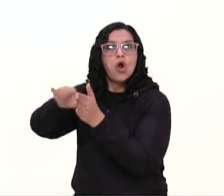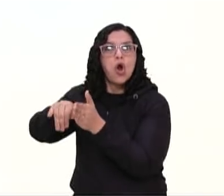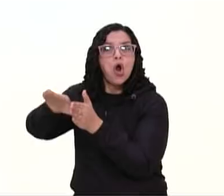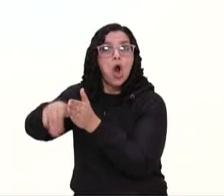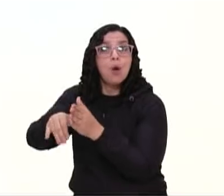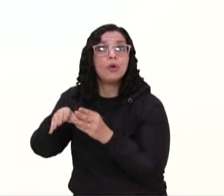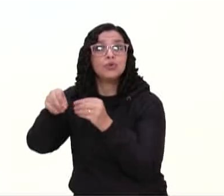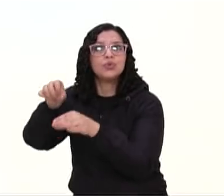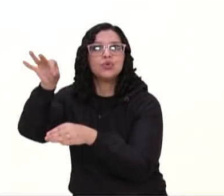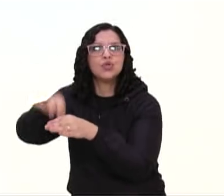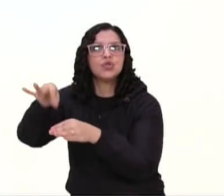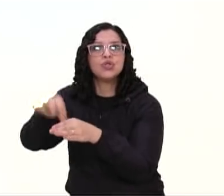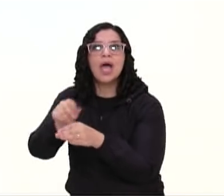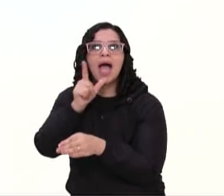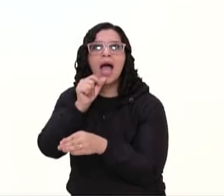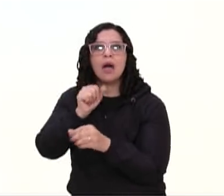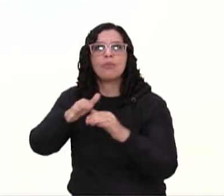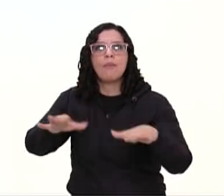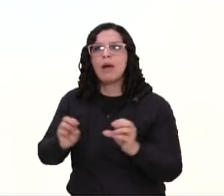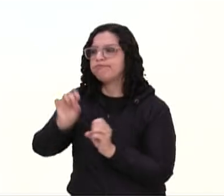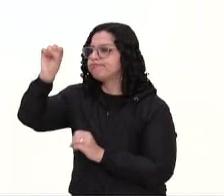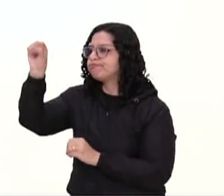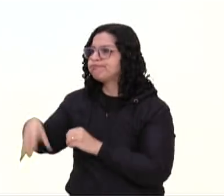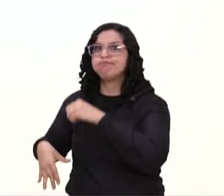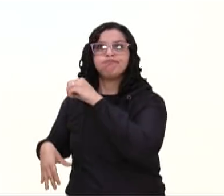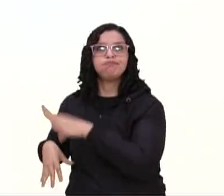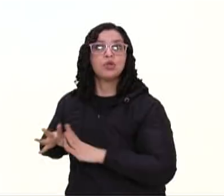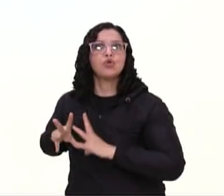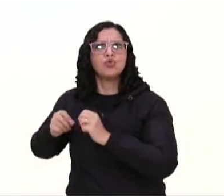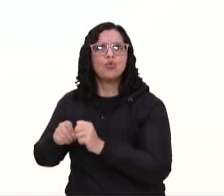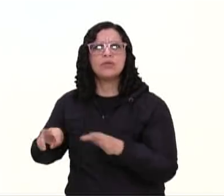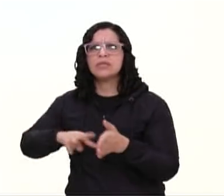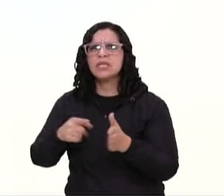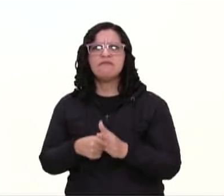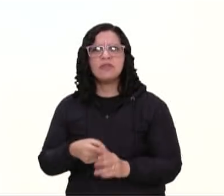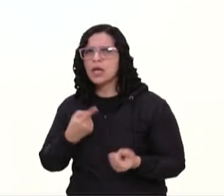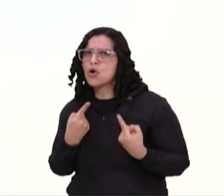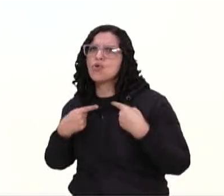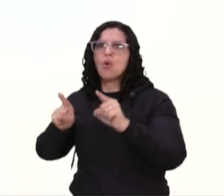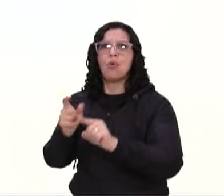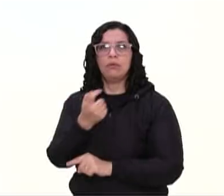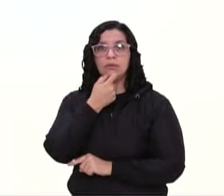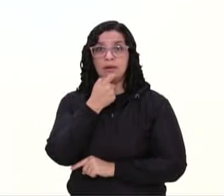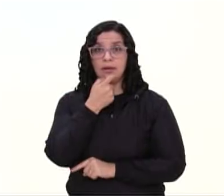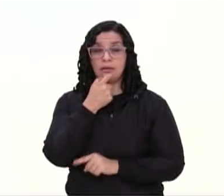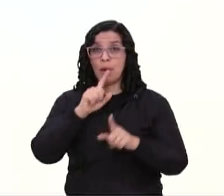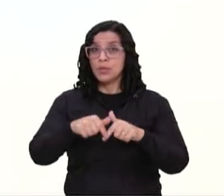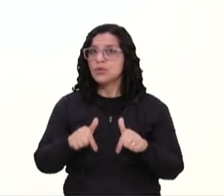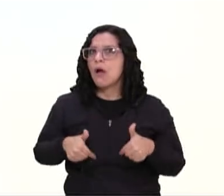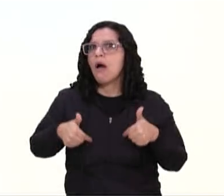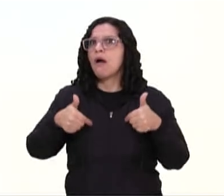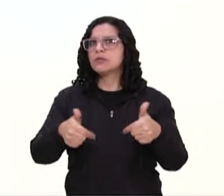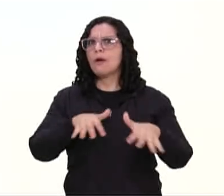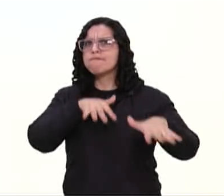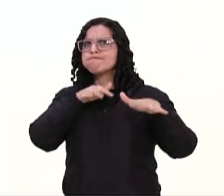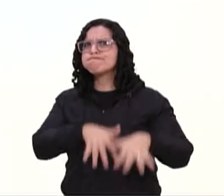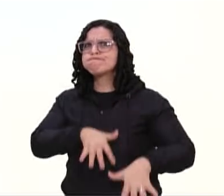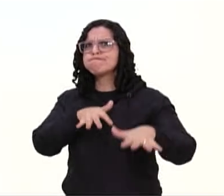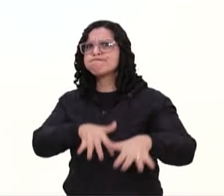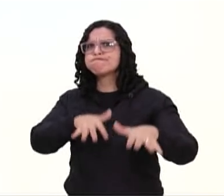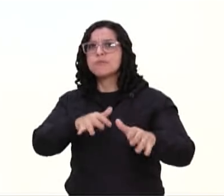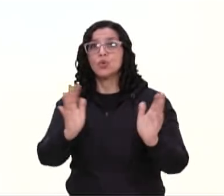vão jogar no mar, como forma de protesto. Aí você vai ter esse primeiro grande ato de protesto